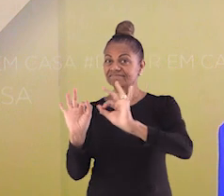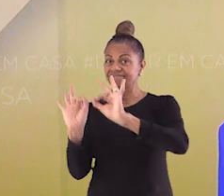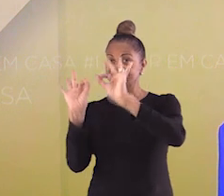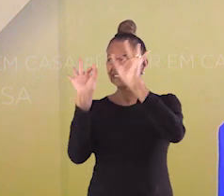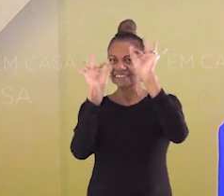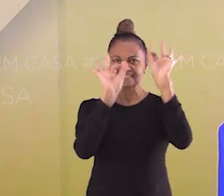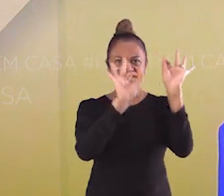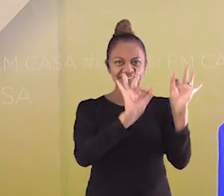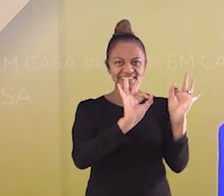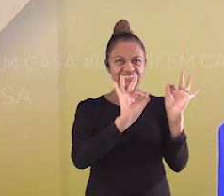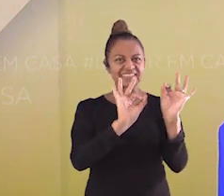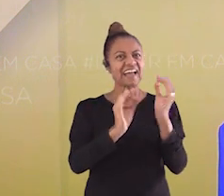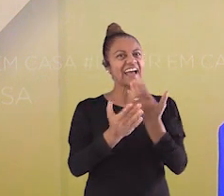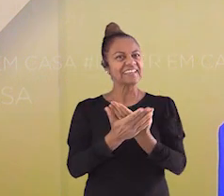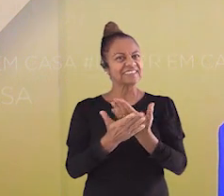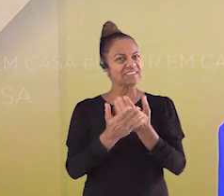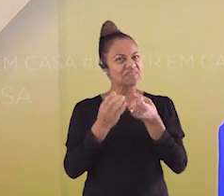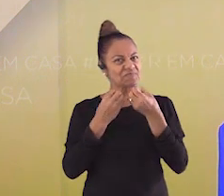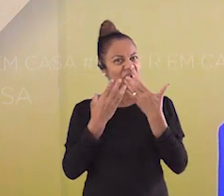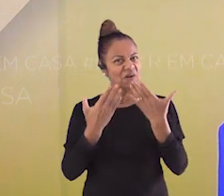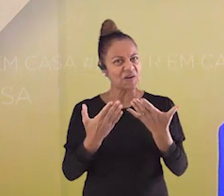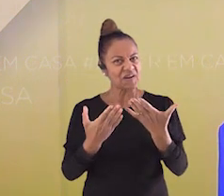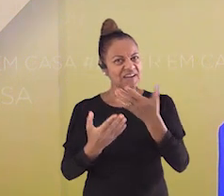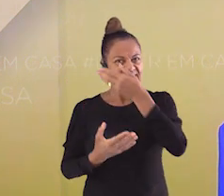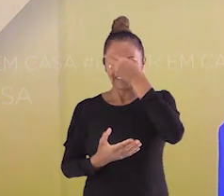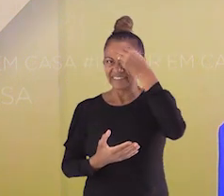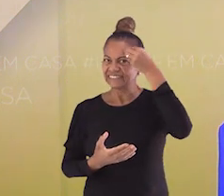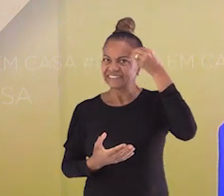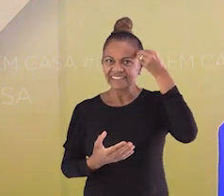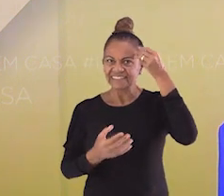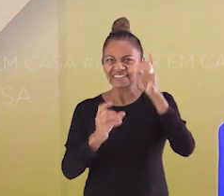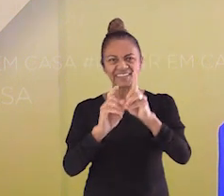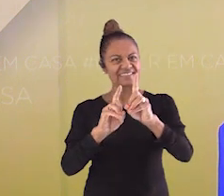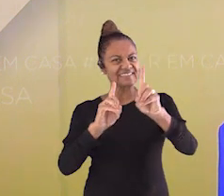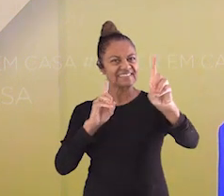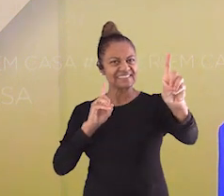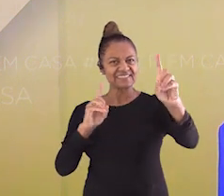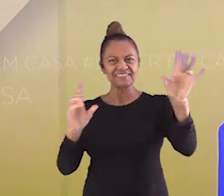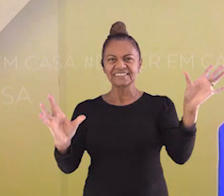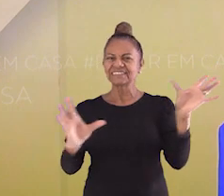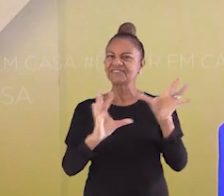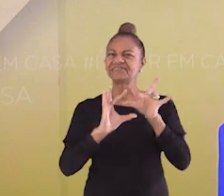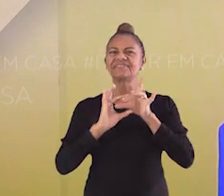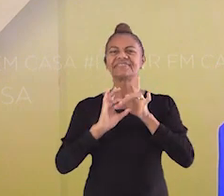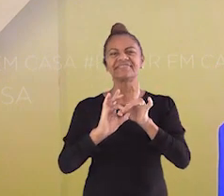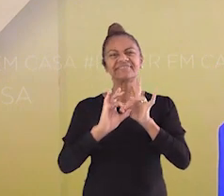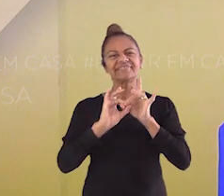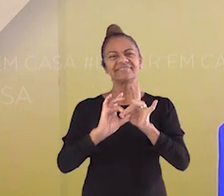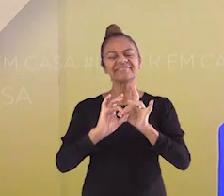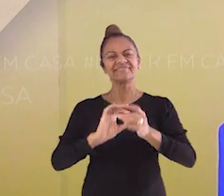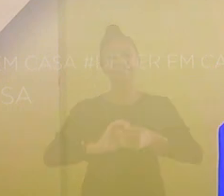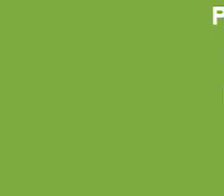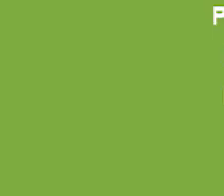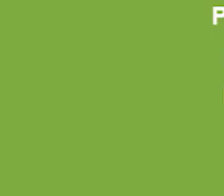programação e bons estudos! Não esqueçam que, mesmo distantes, estamos juntos!